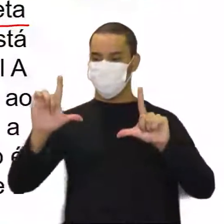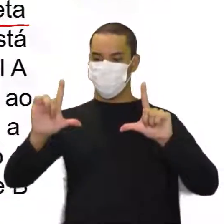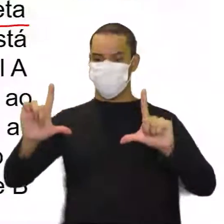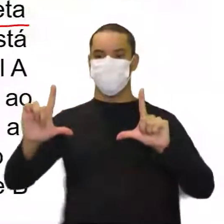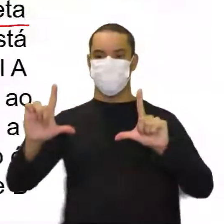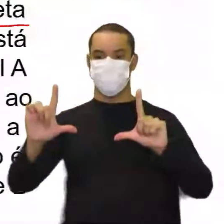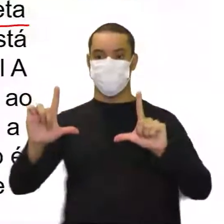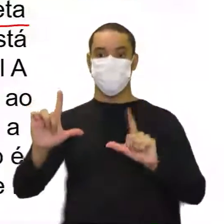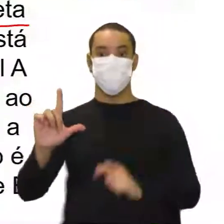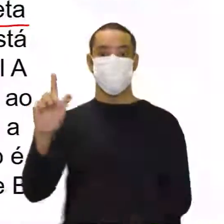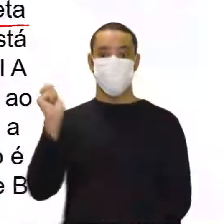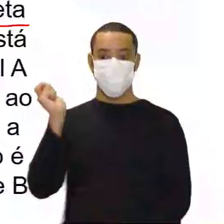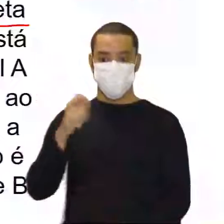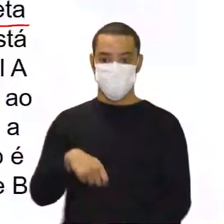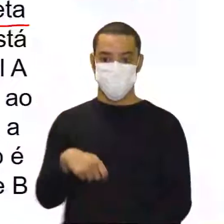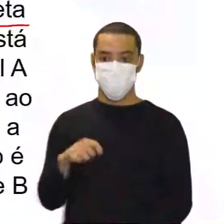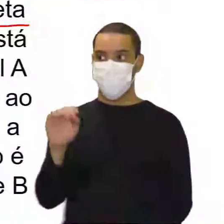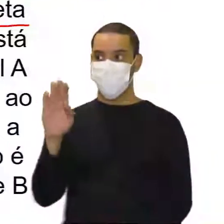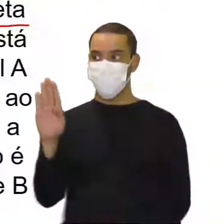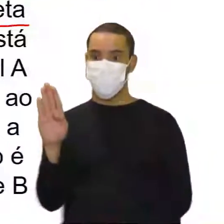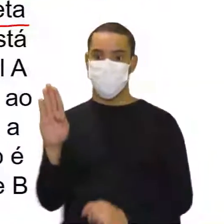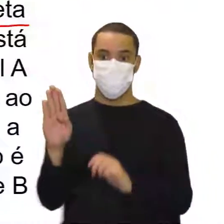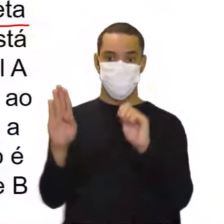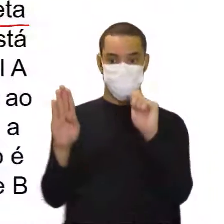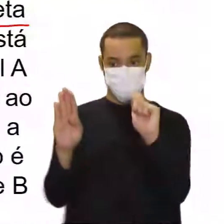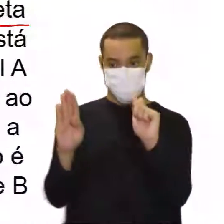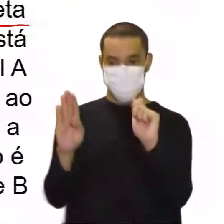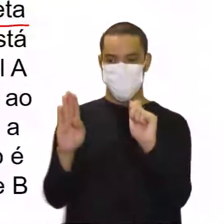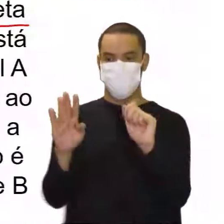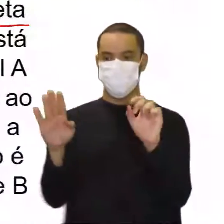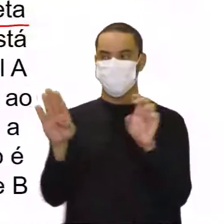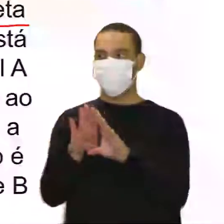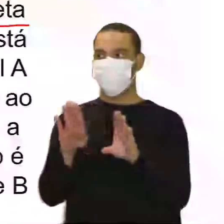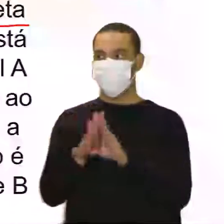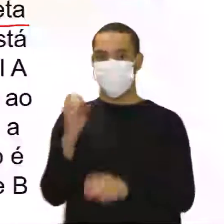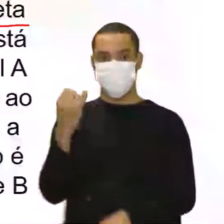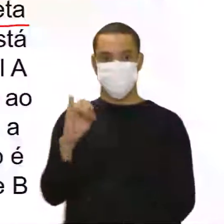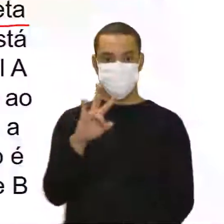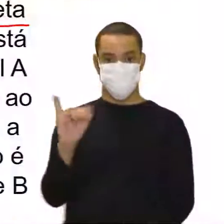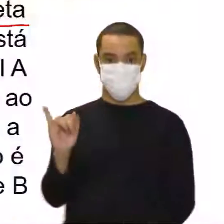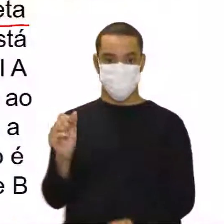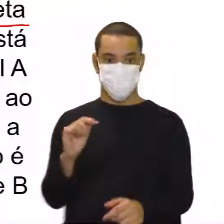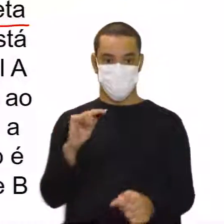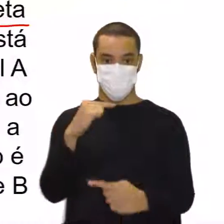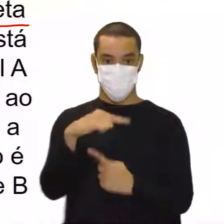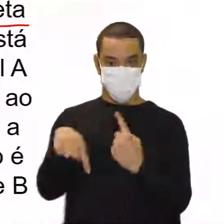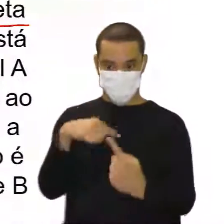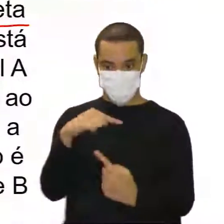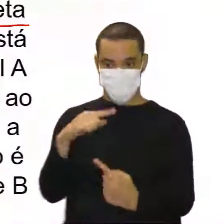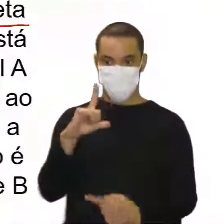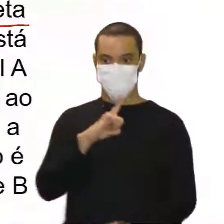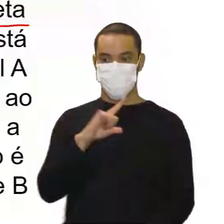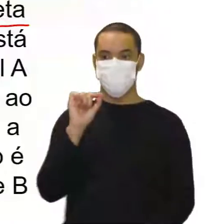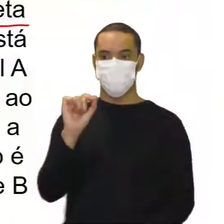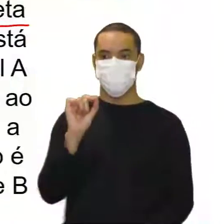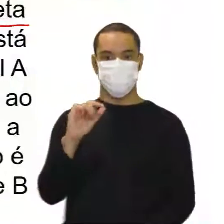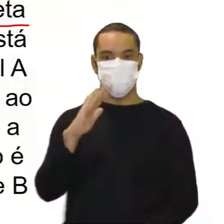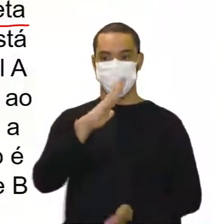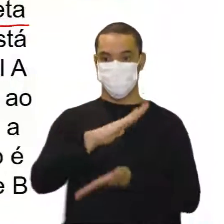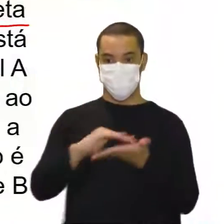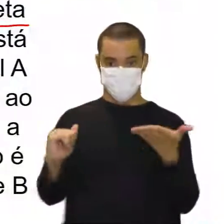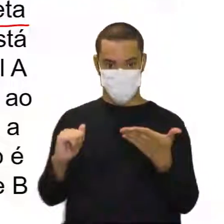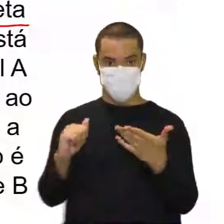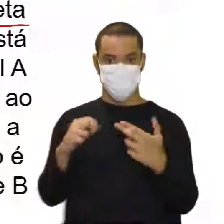elétrica flui de B para A, o mecanismo é armado, e quando a corrente elétrica flui de A para B, o mecanismo é desarmado.